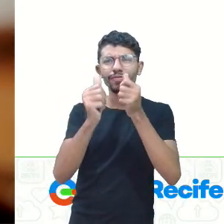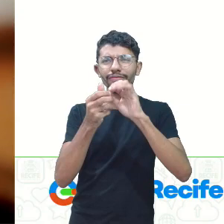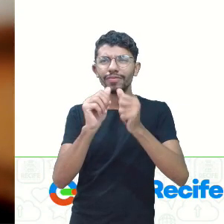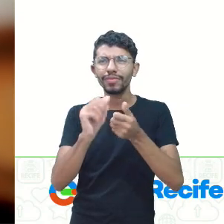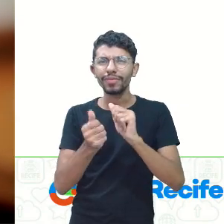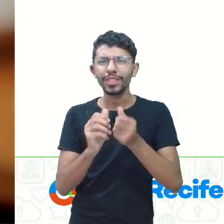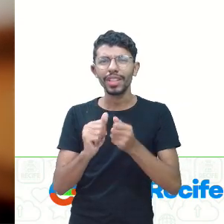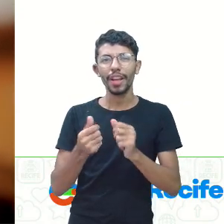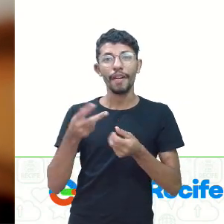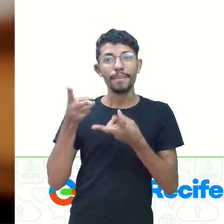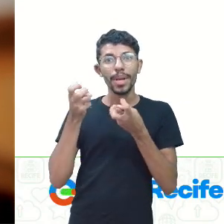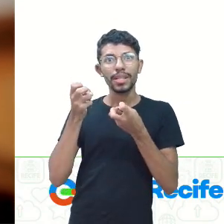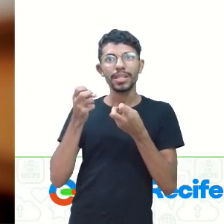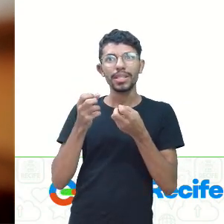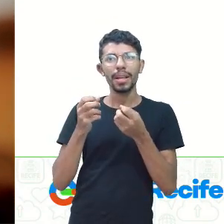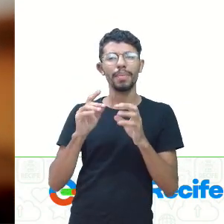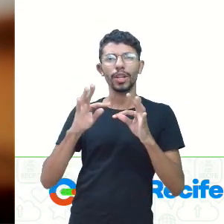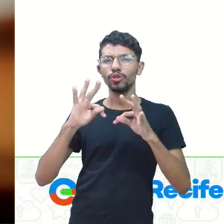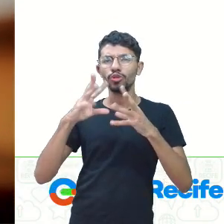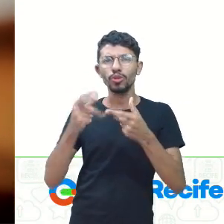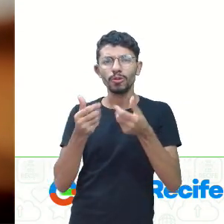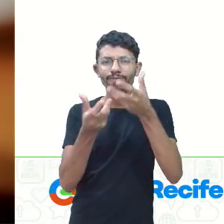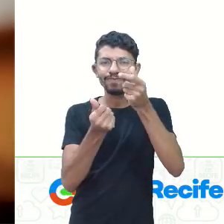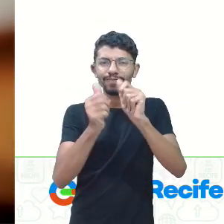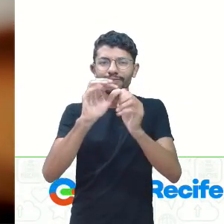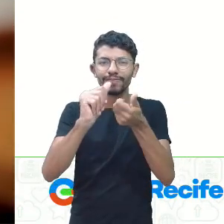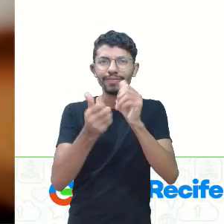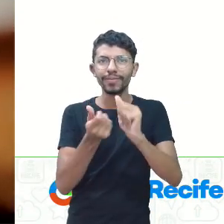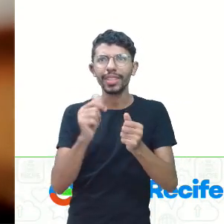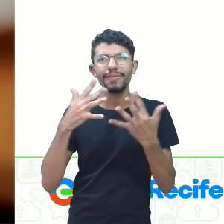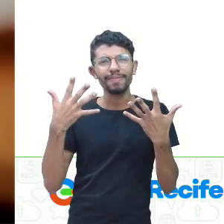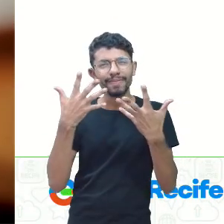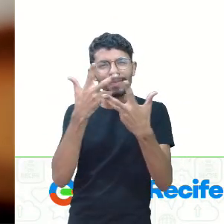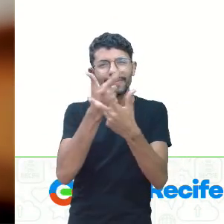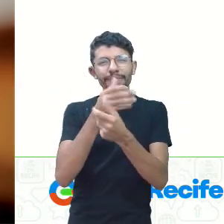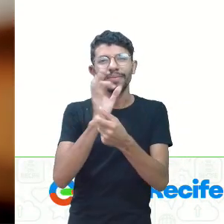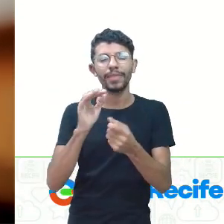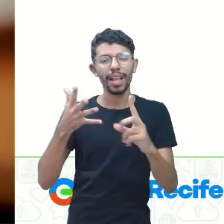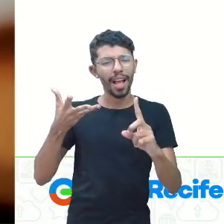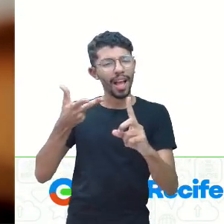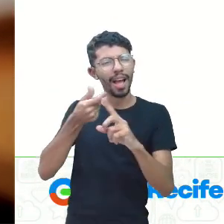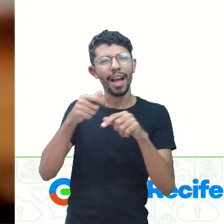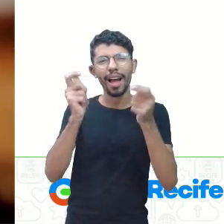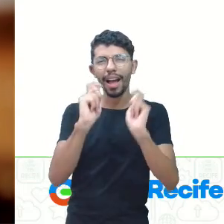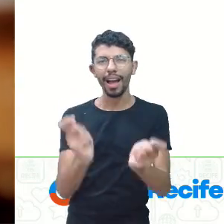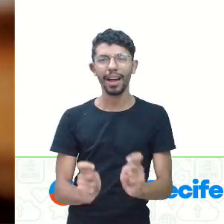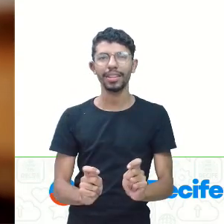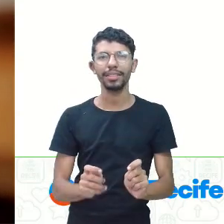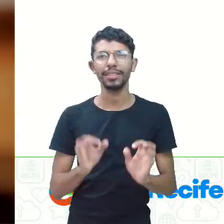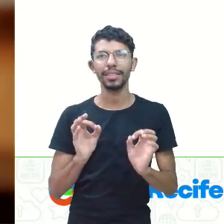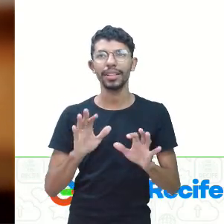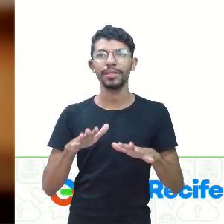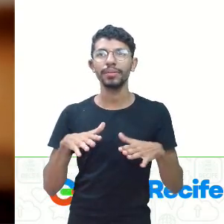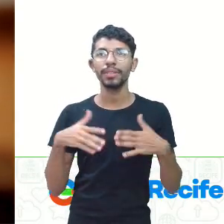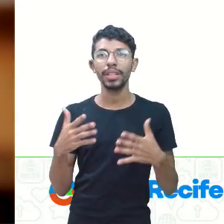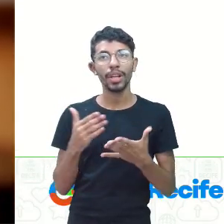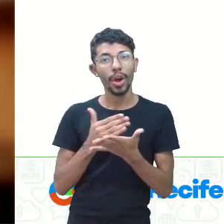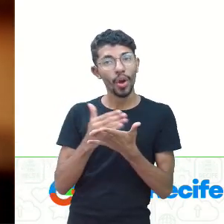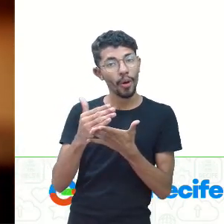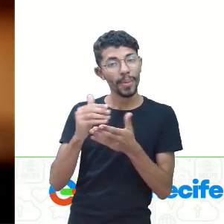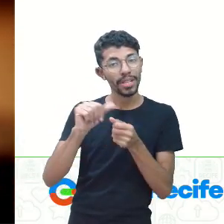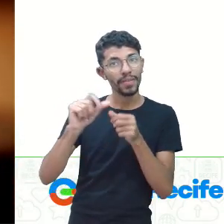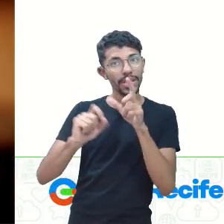modelagem totalmente manual. Lindo, não é, pessoal? É uma arte. Então aí ele começa a pegar